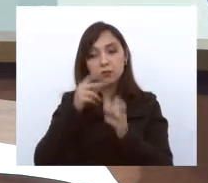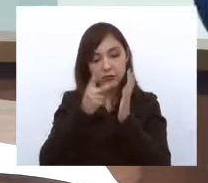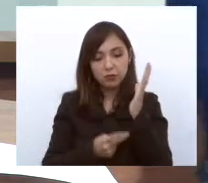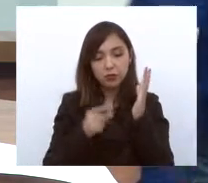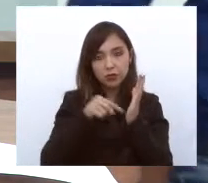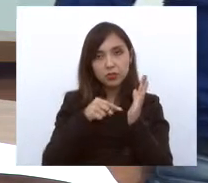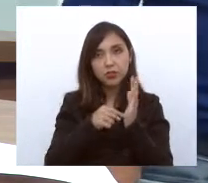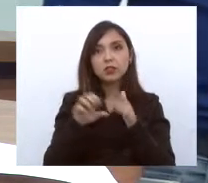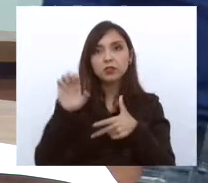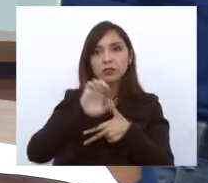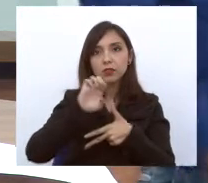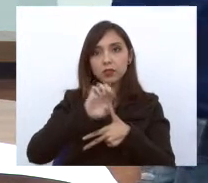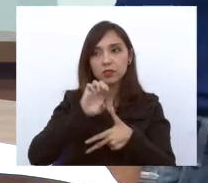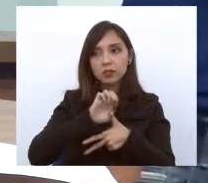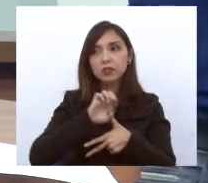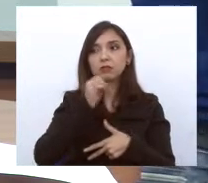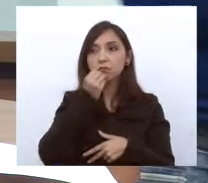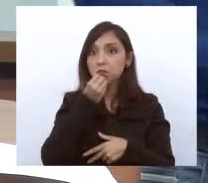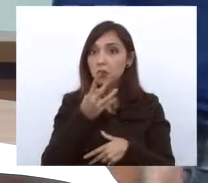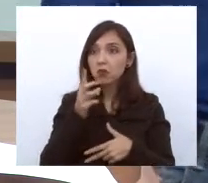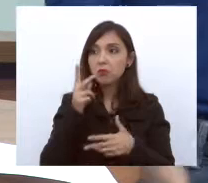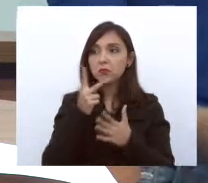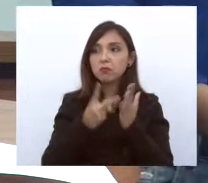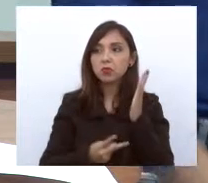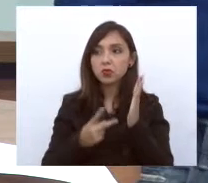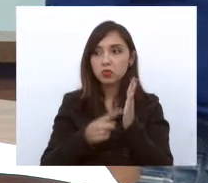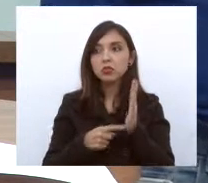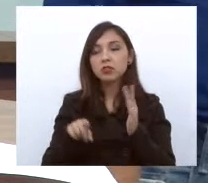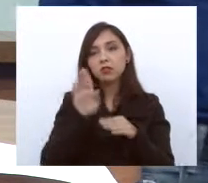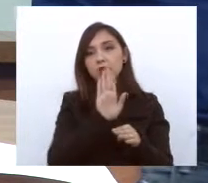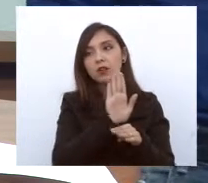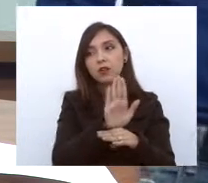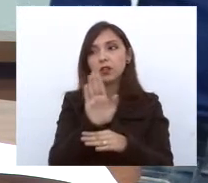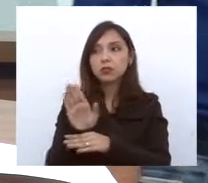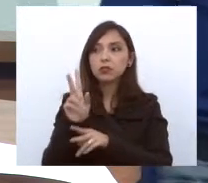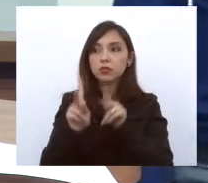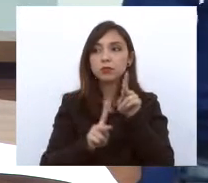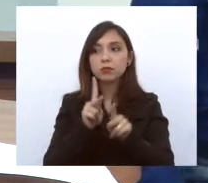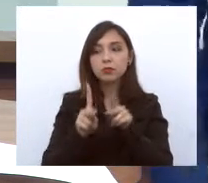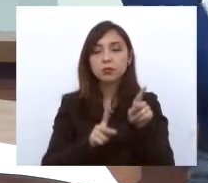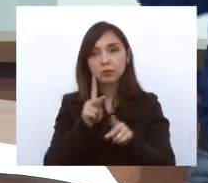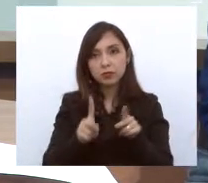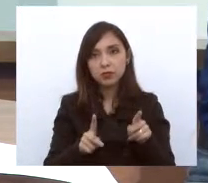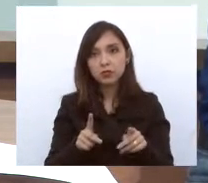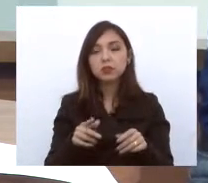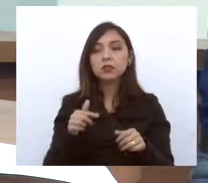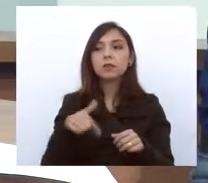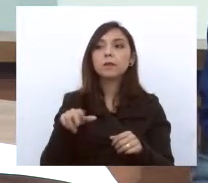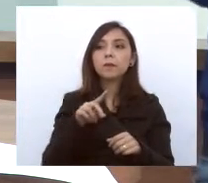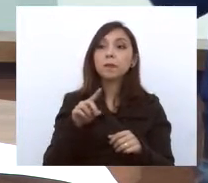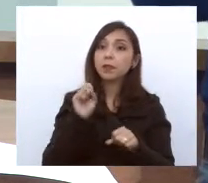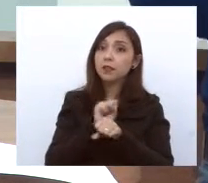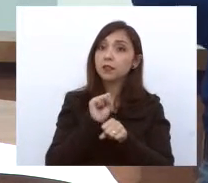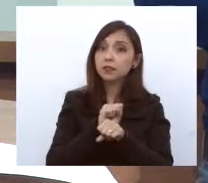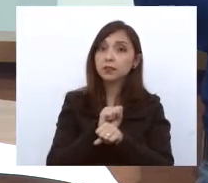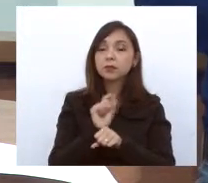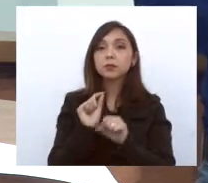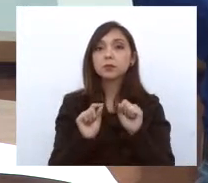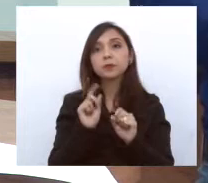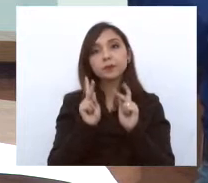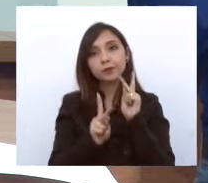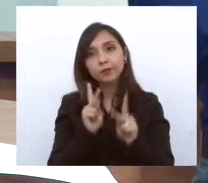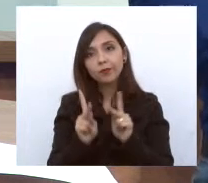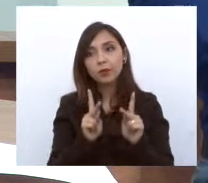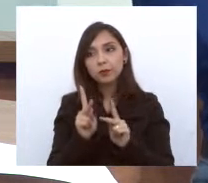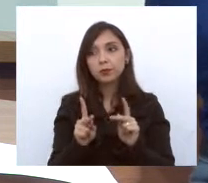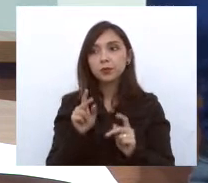projeto do Executivo, bom projeto, que vai beneficiar a população da Vila Operária, e esperamos que a população